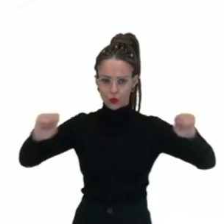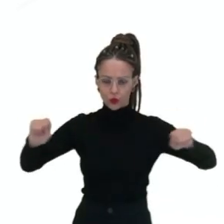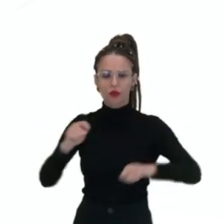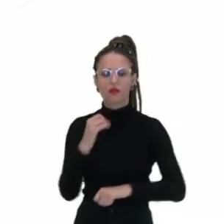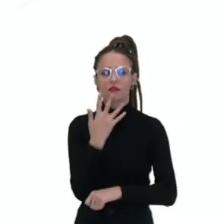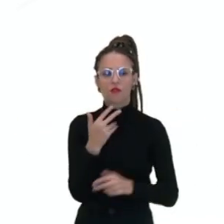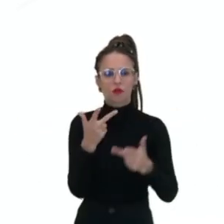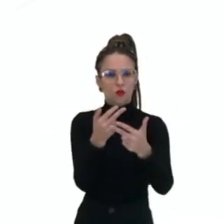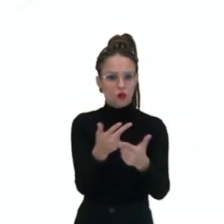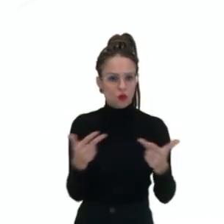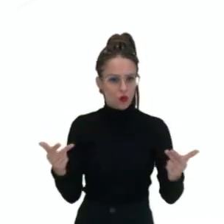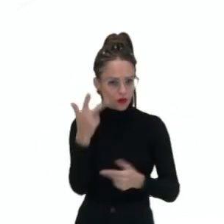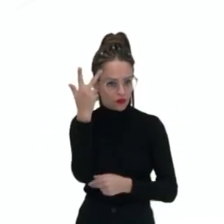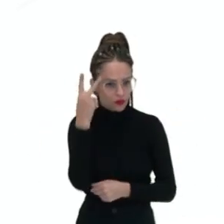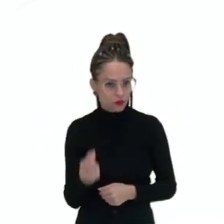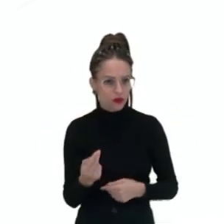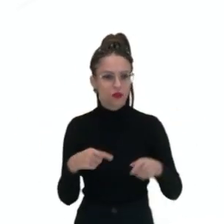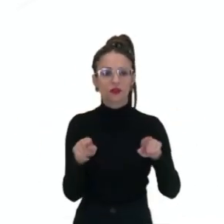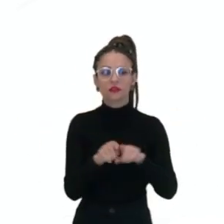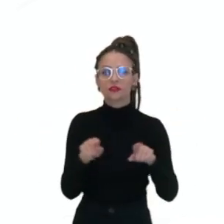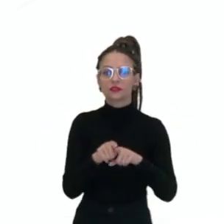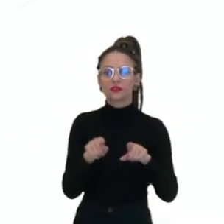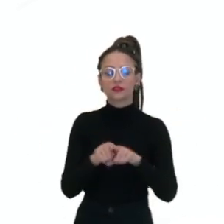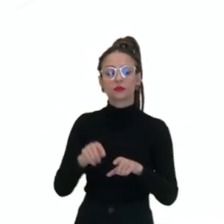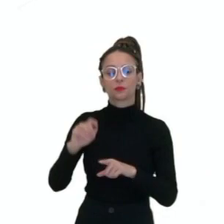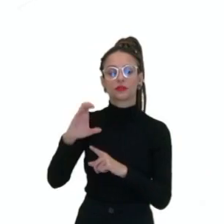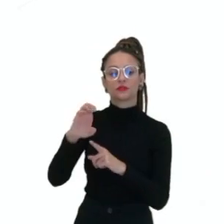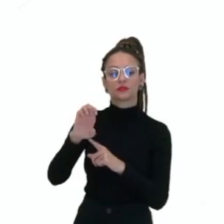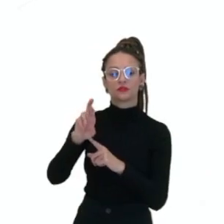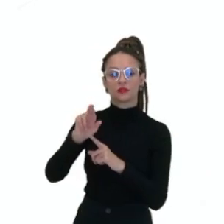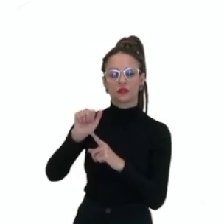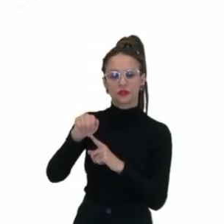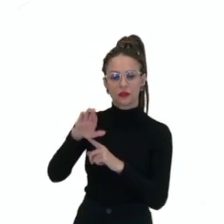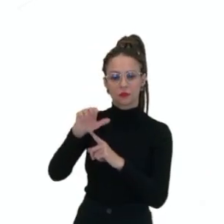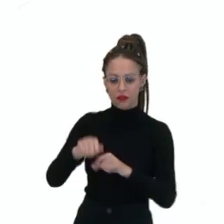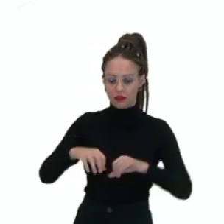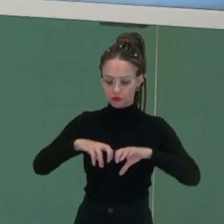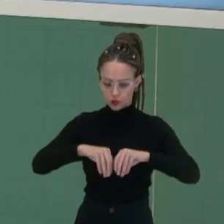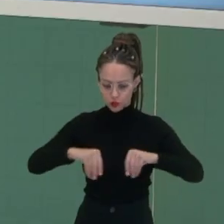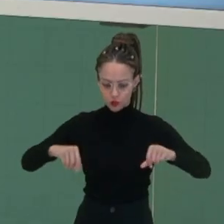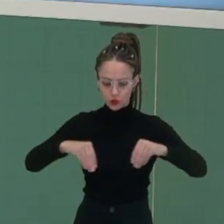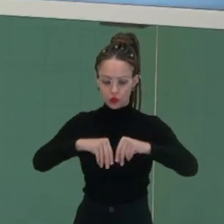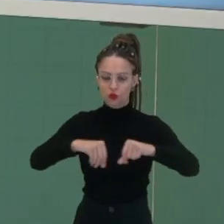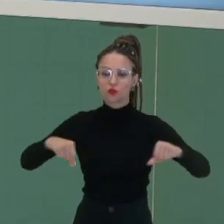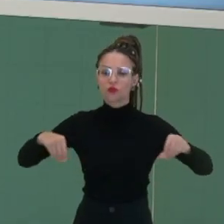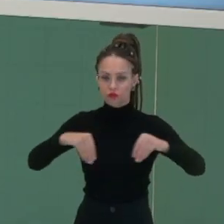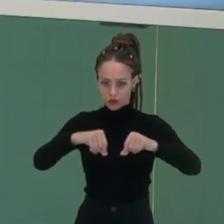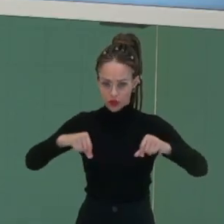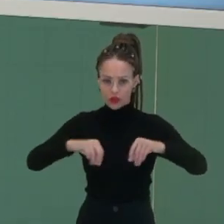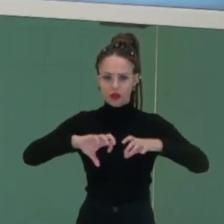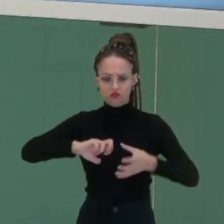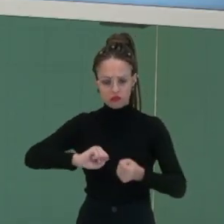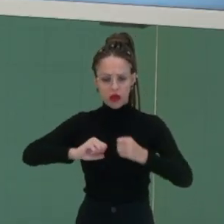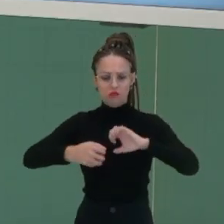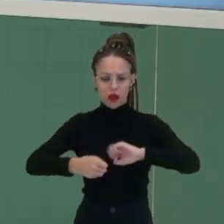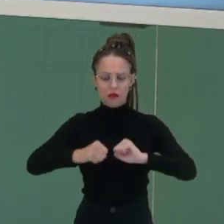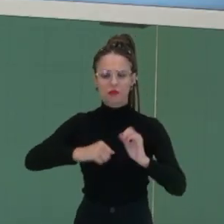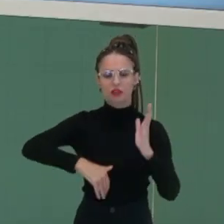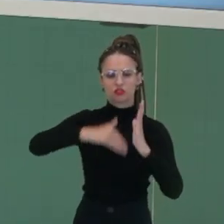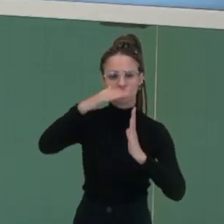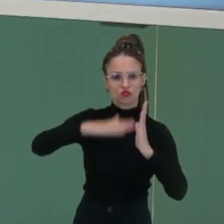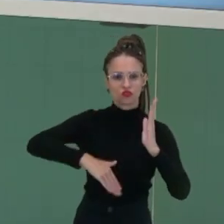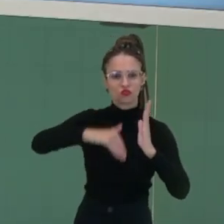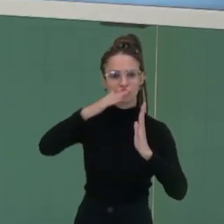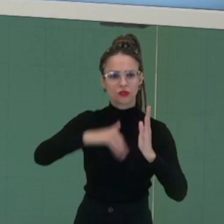corantes, que coloca-se corantes, a cerâmica, que tem argila local, tem areia, né, a tinta, a